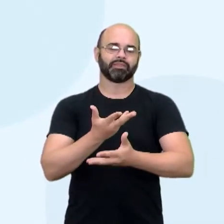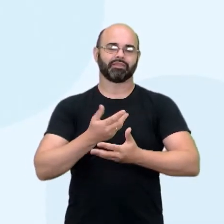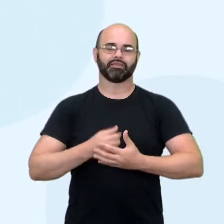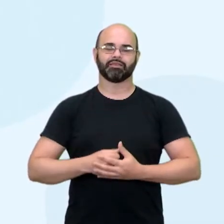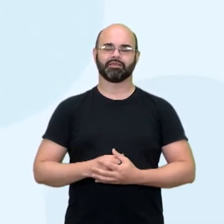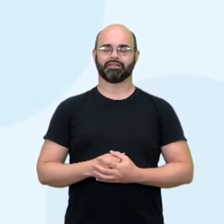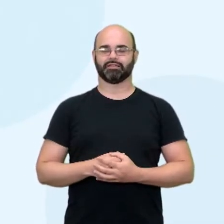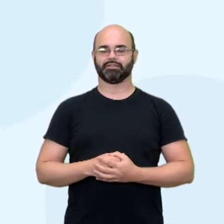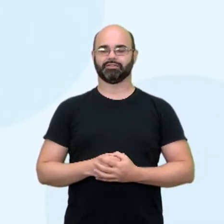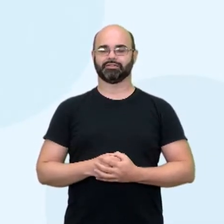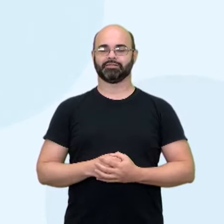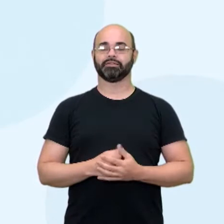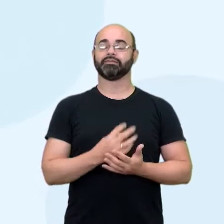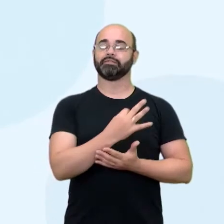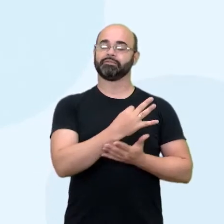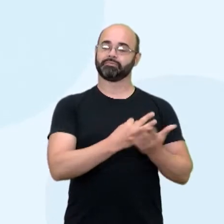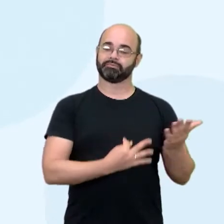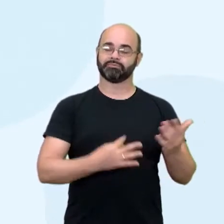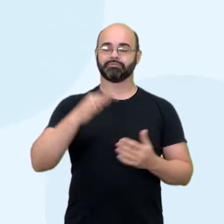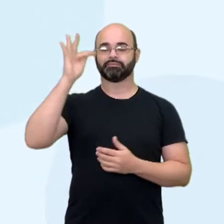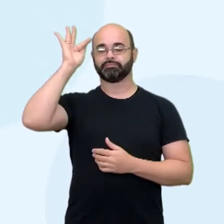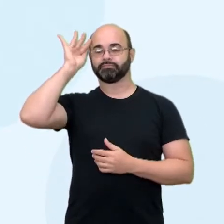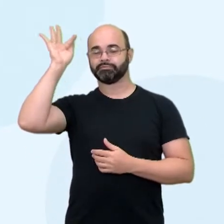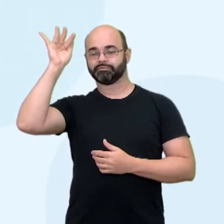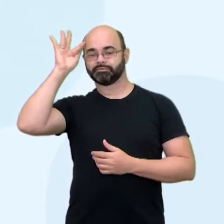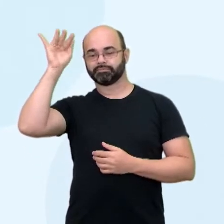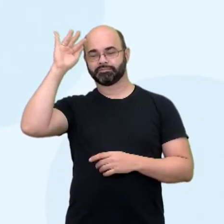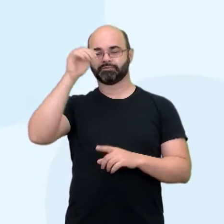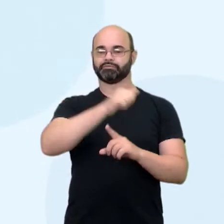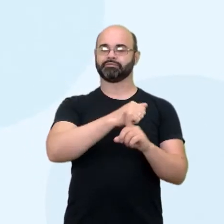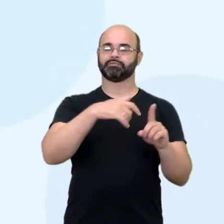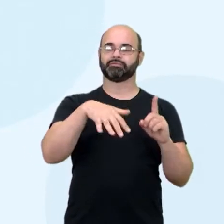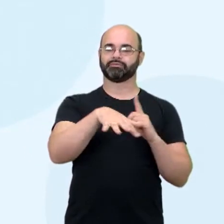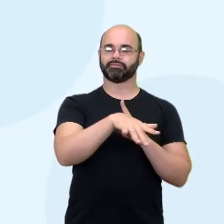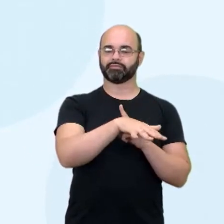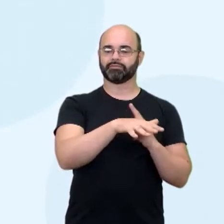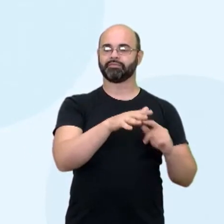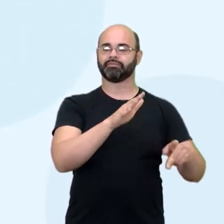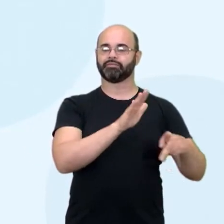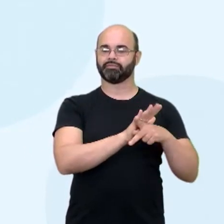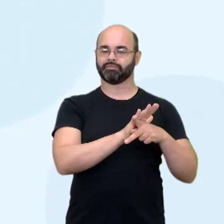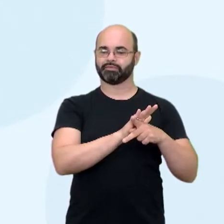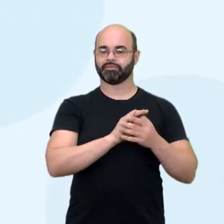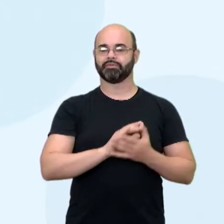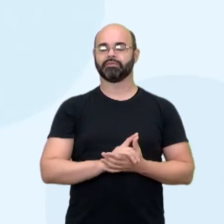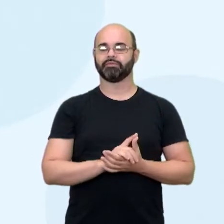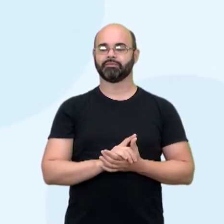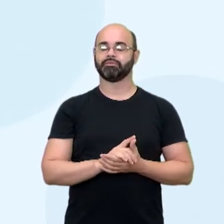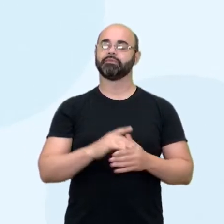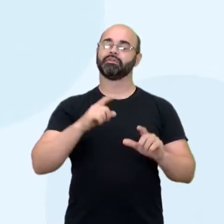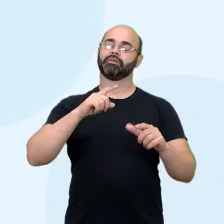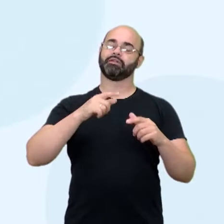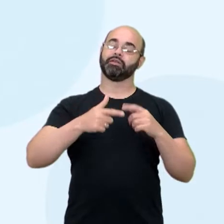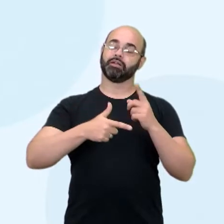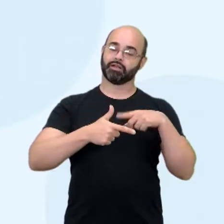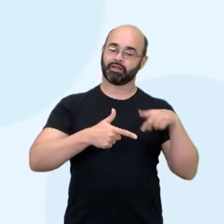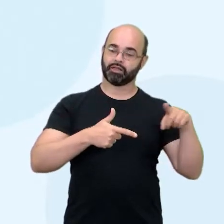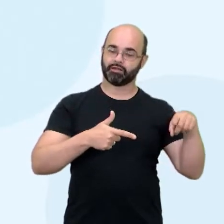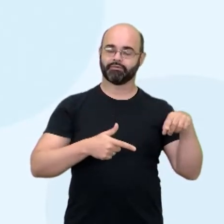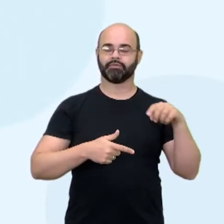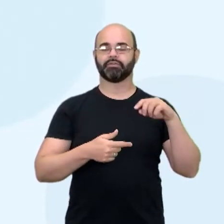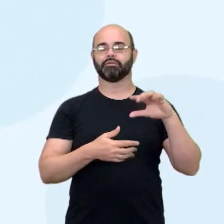textos filosóficos e sociológicos de documentos históricos de geográficos os gráficos